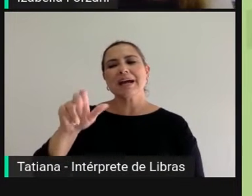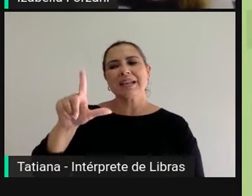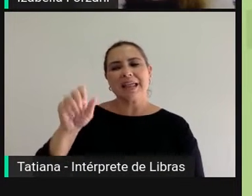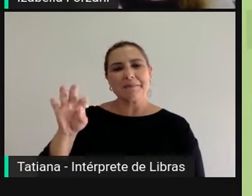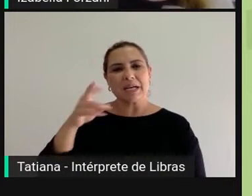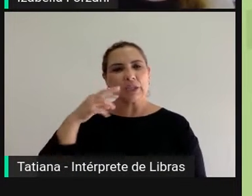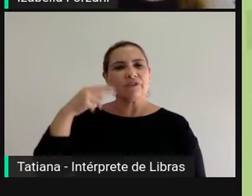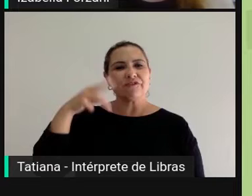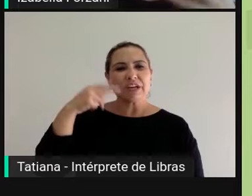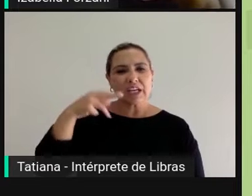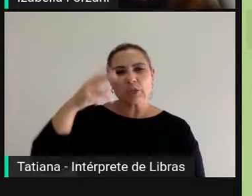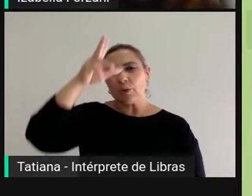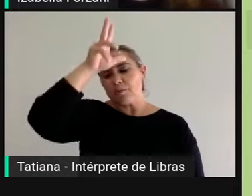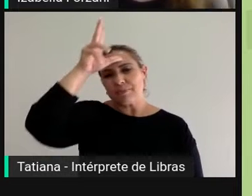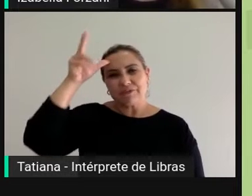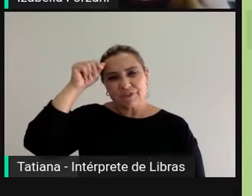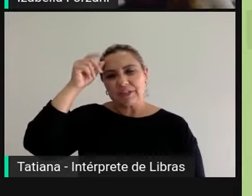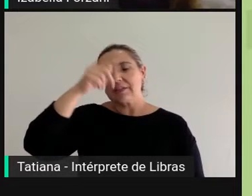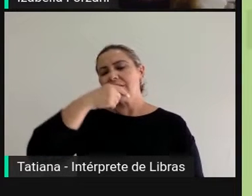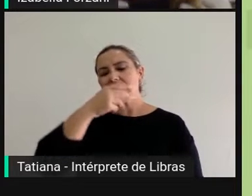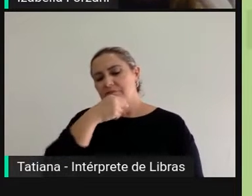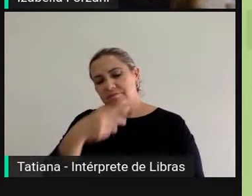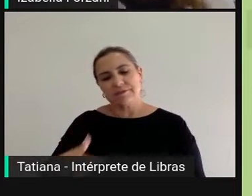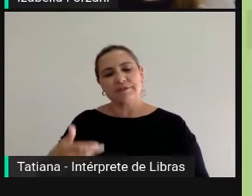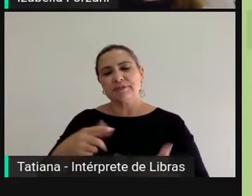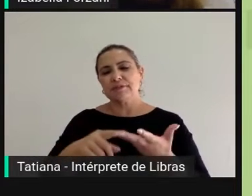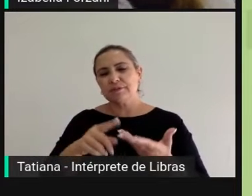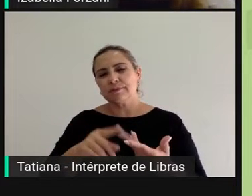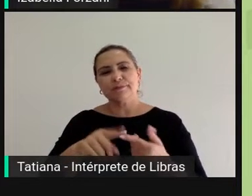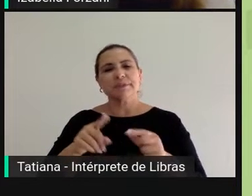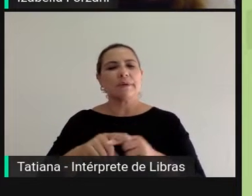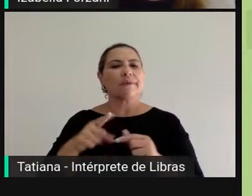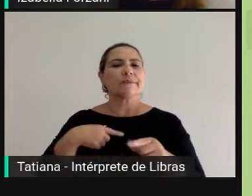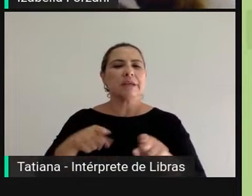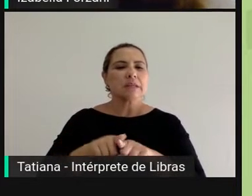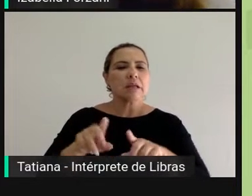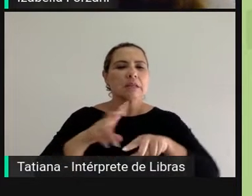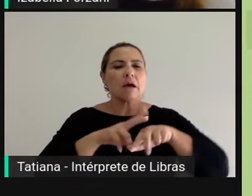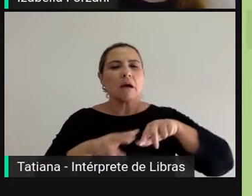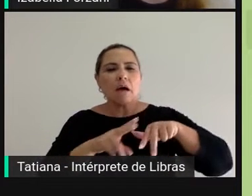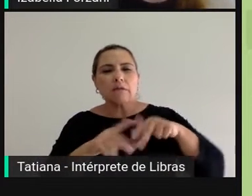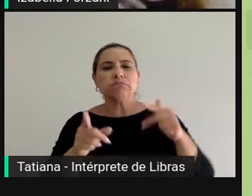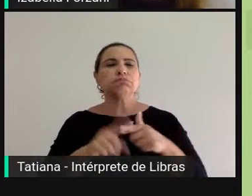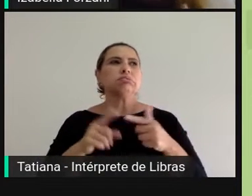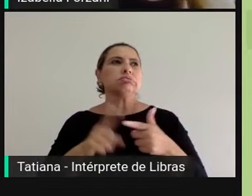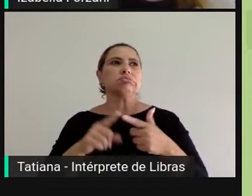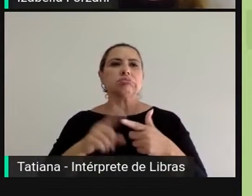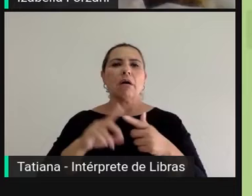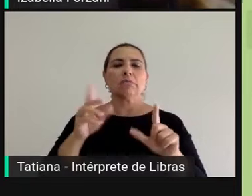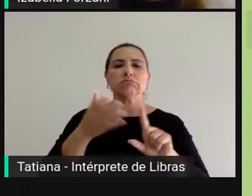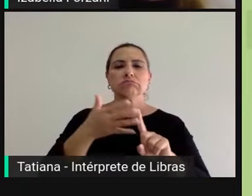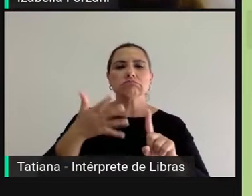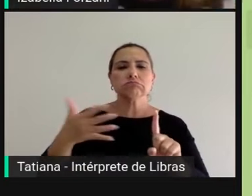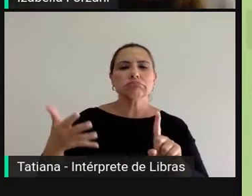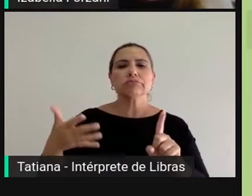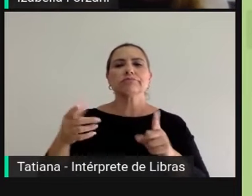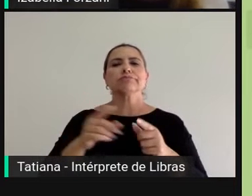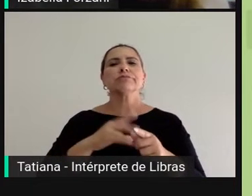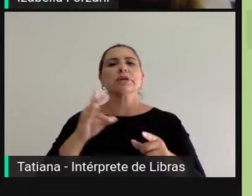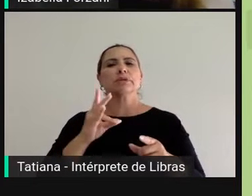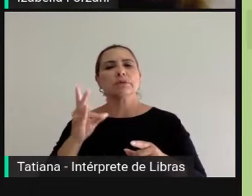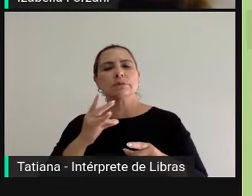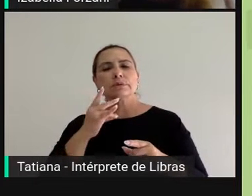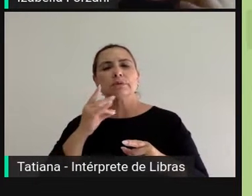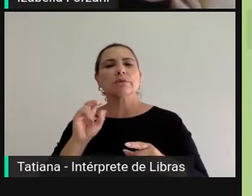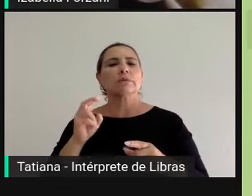aí você vai considerando todas as outras identidades, né? Seja homossexuais, cristãos, evangélicos, ateus, enfim. Todas as